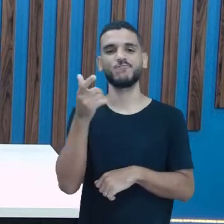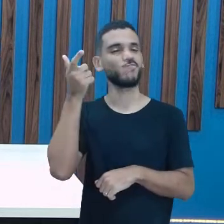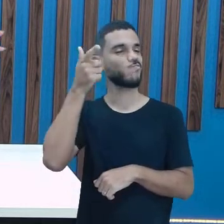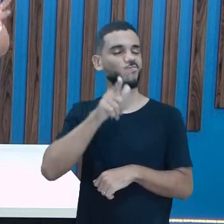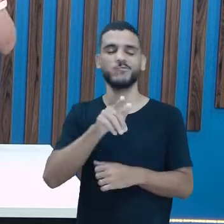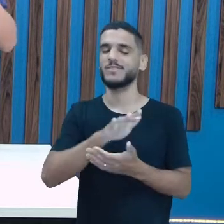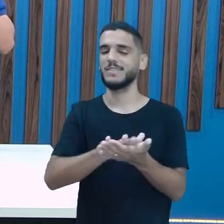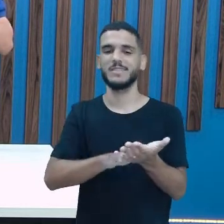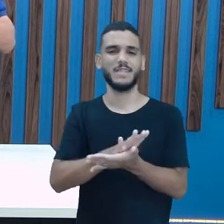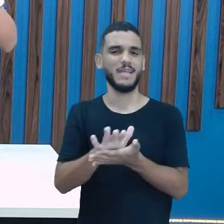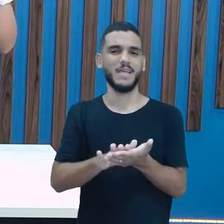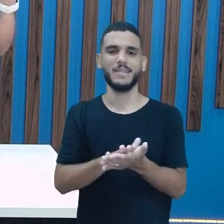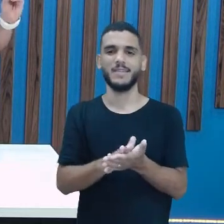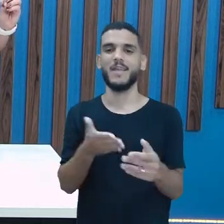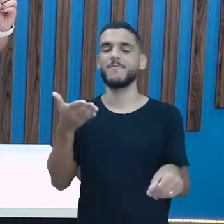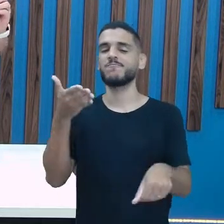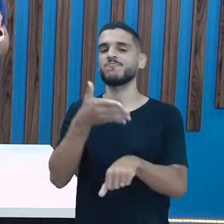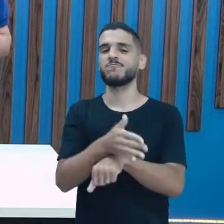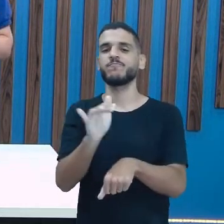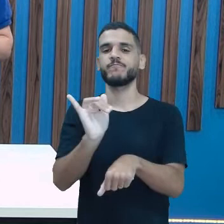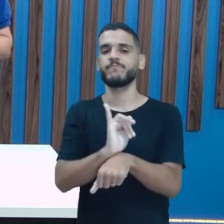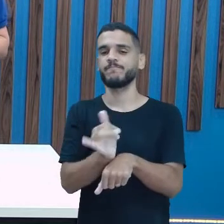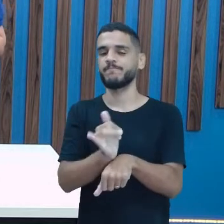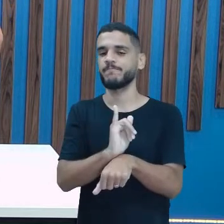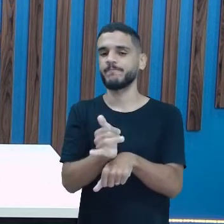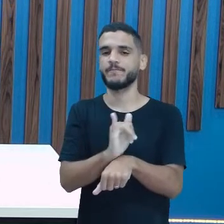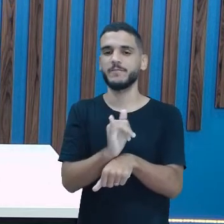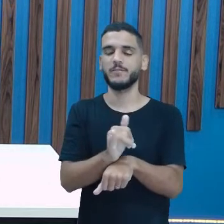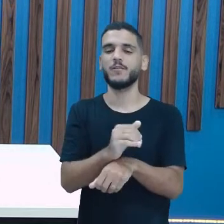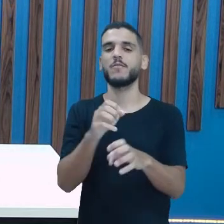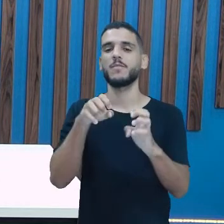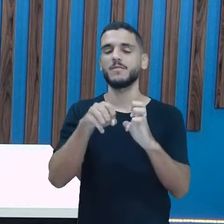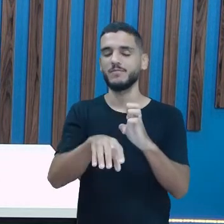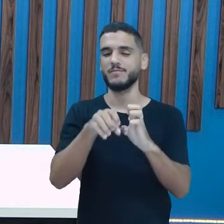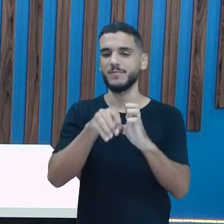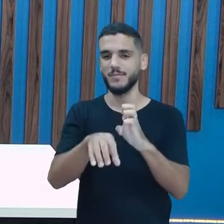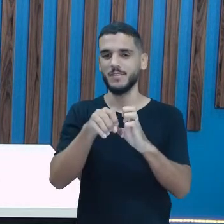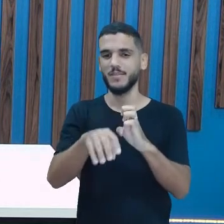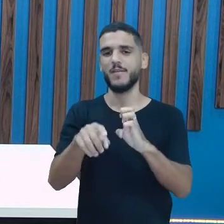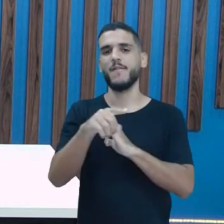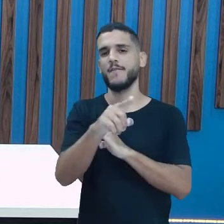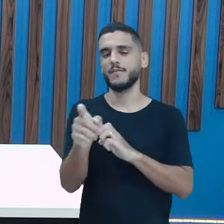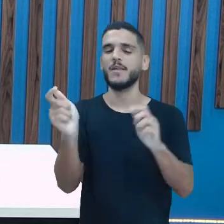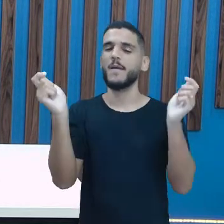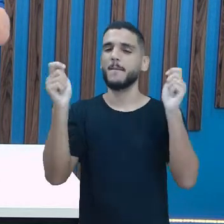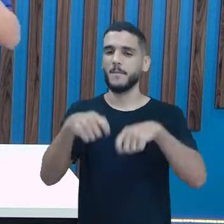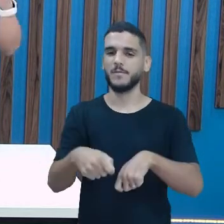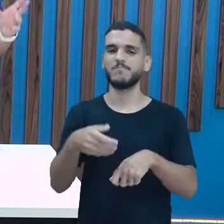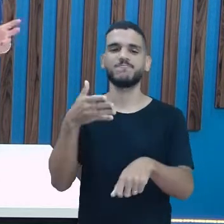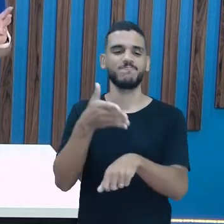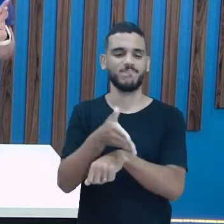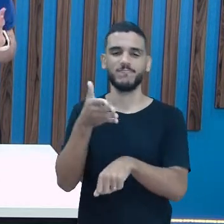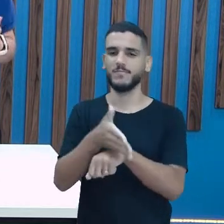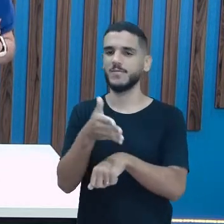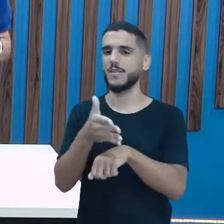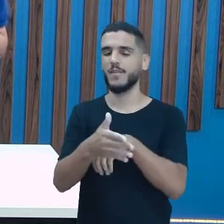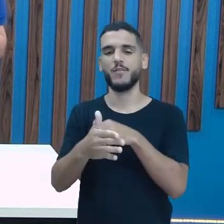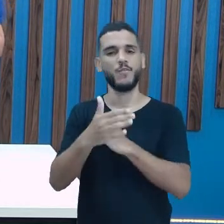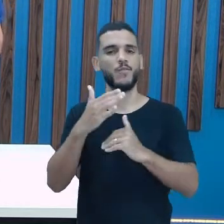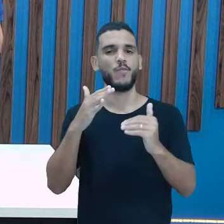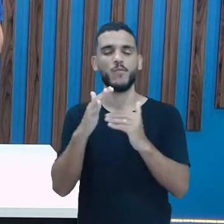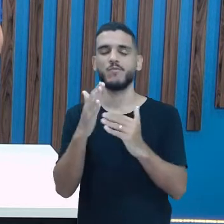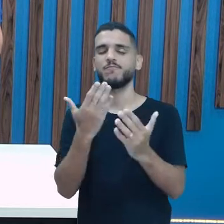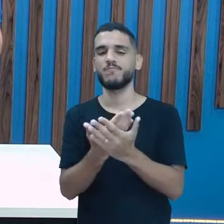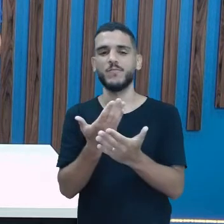alguma, vai lá no canal do Educa Recife, lá no YouTube, você terá acesso a todas as aulas. Sempre